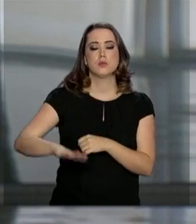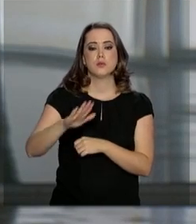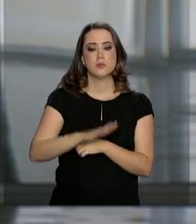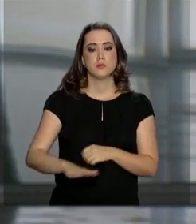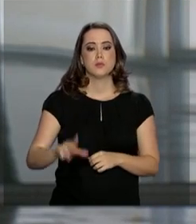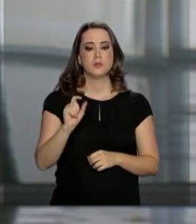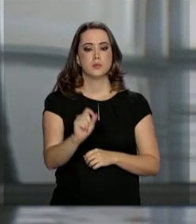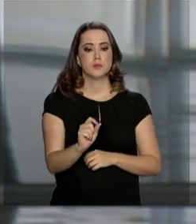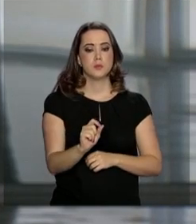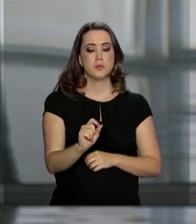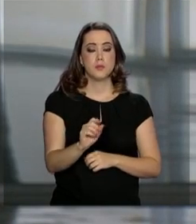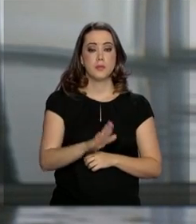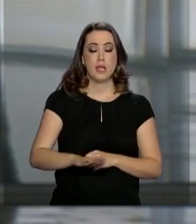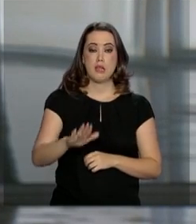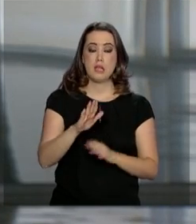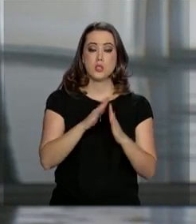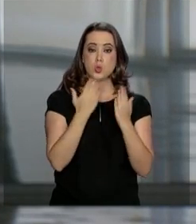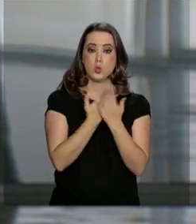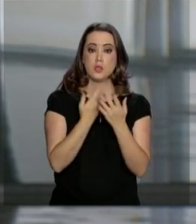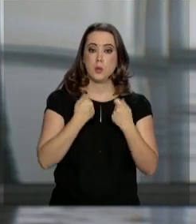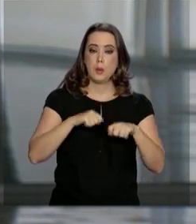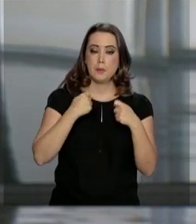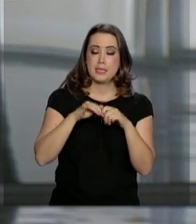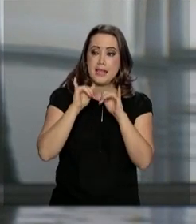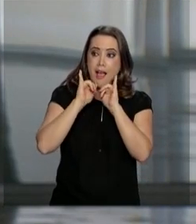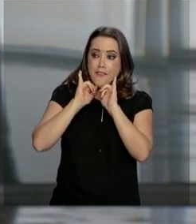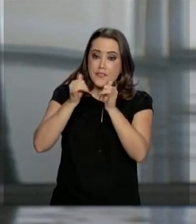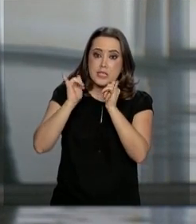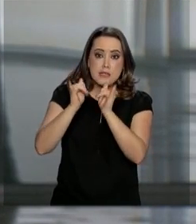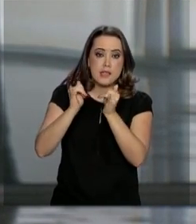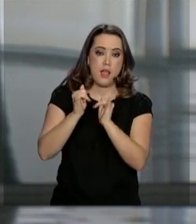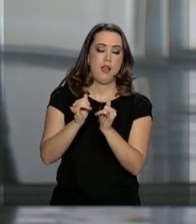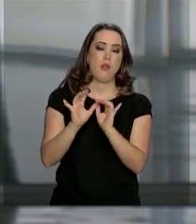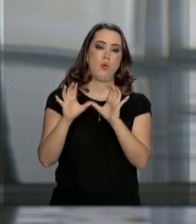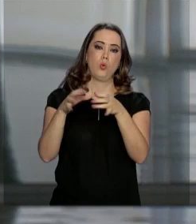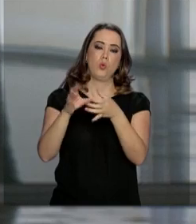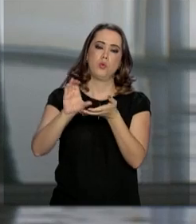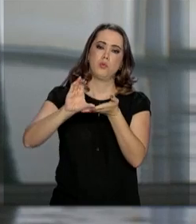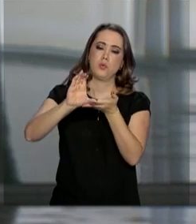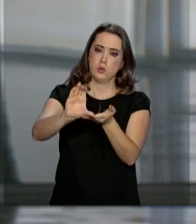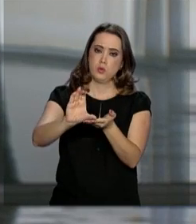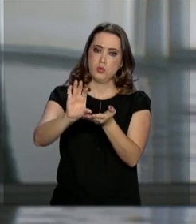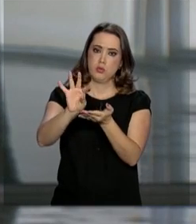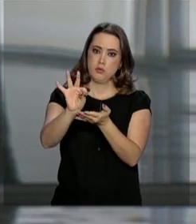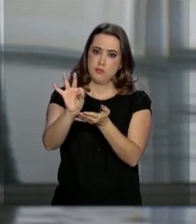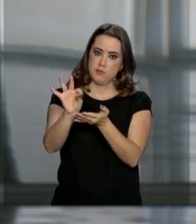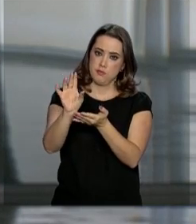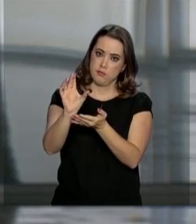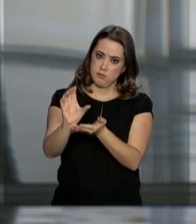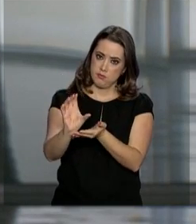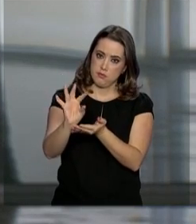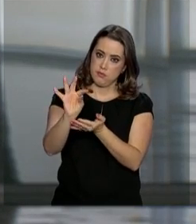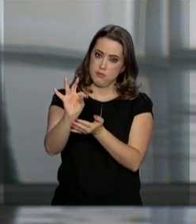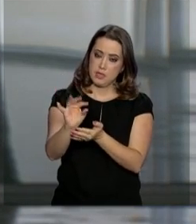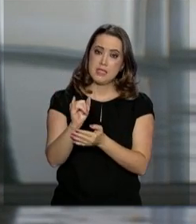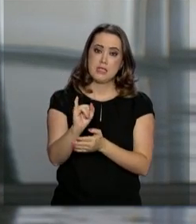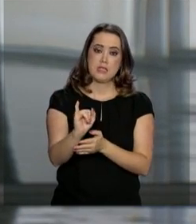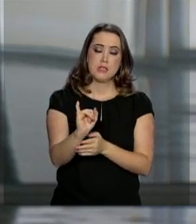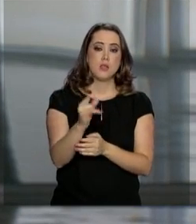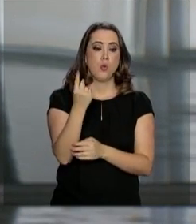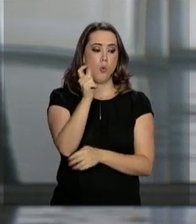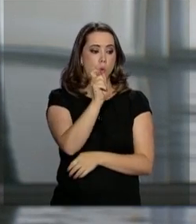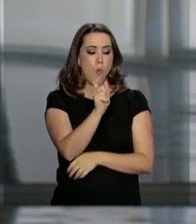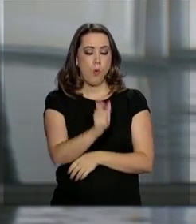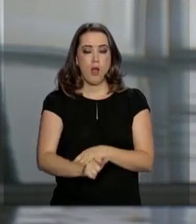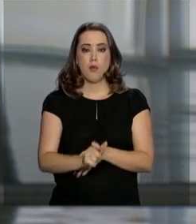crianças. As escolas agora são obrigadas a notificar os conselhos tutelares se um aluno faltar acima